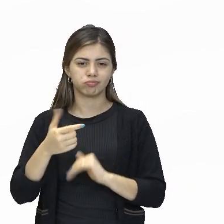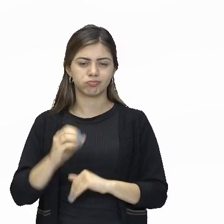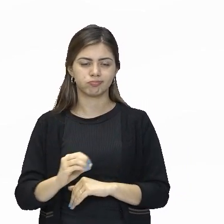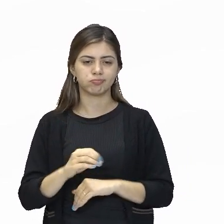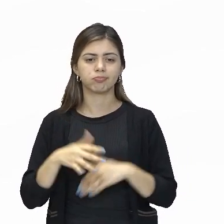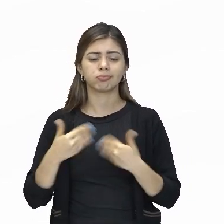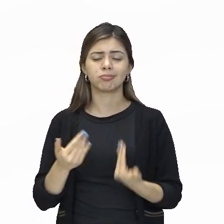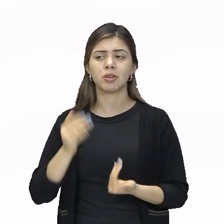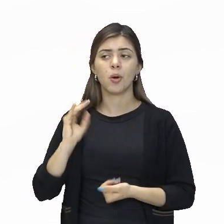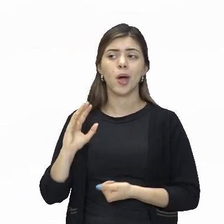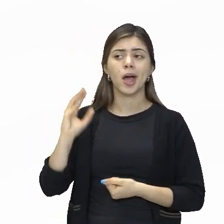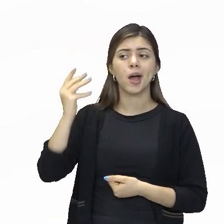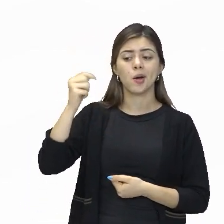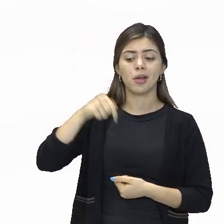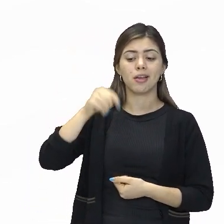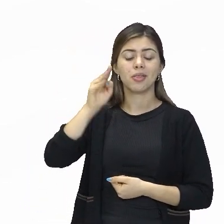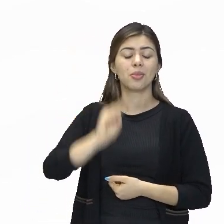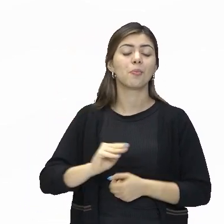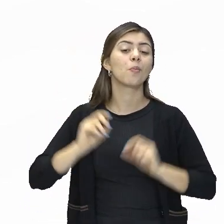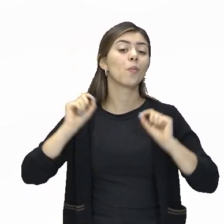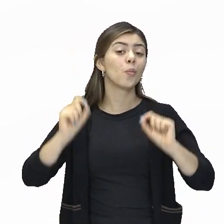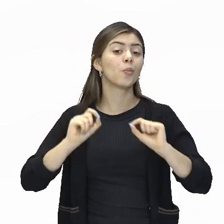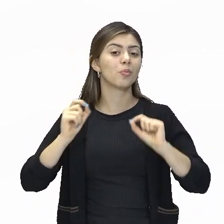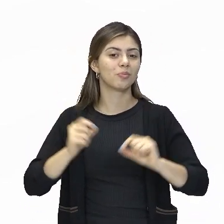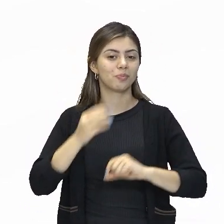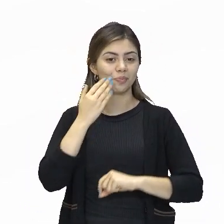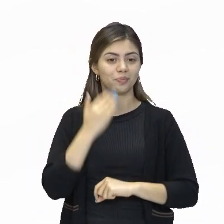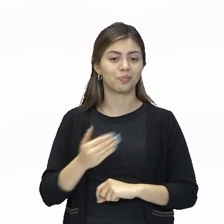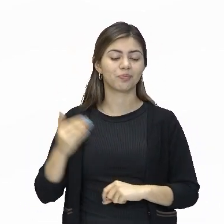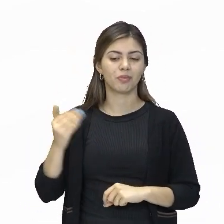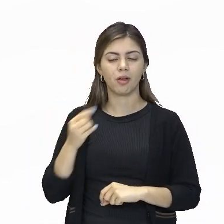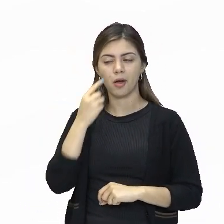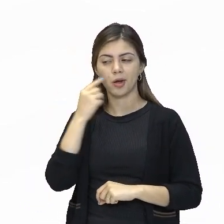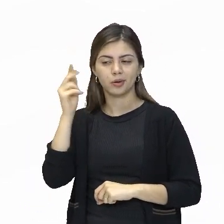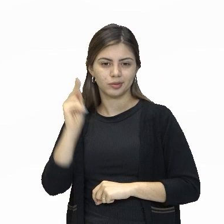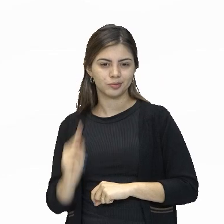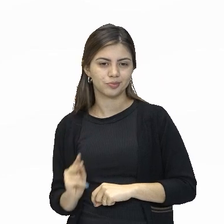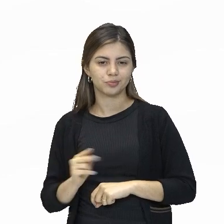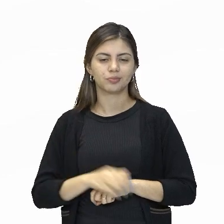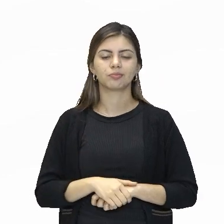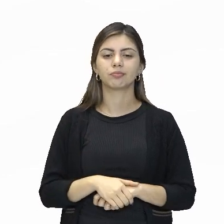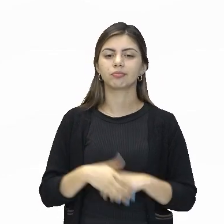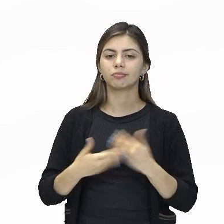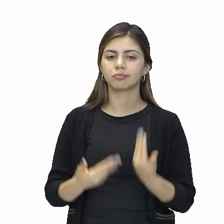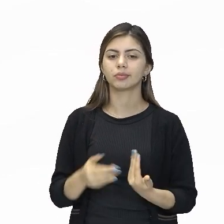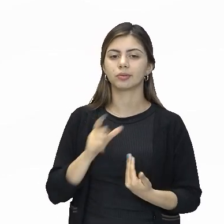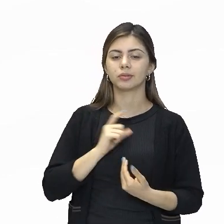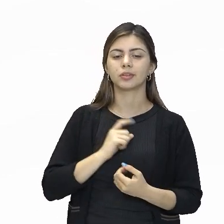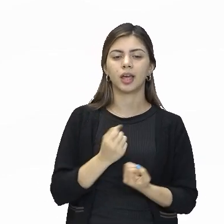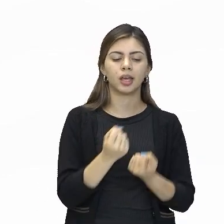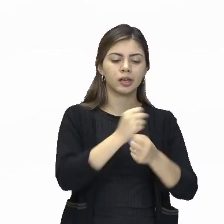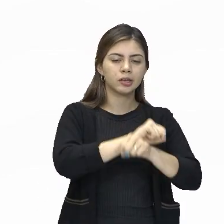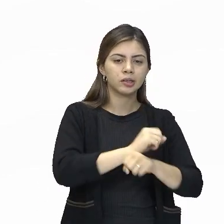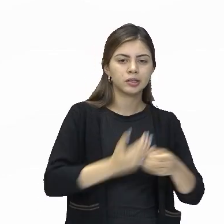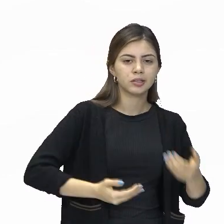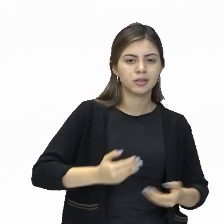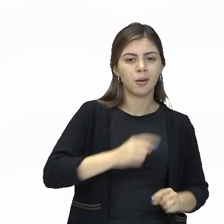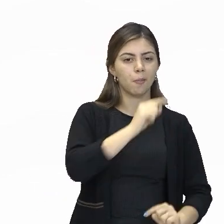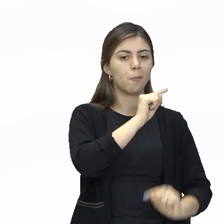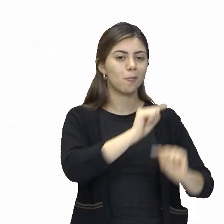estava acontecendo aqui no Brasil, professor? Olha só o contexto histórico. Aqui estava acontecendo a abolição